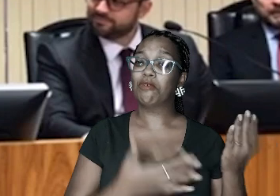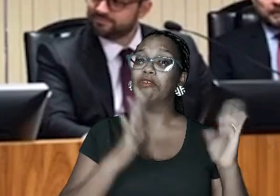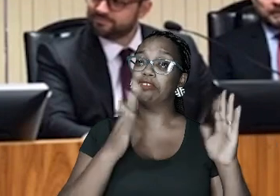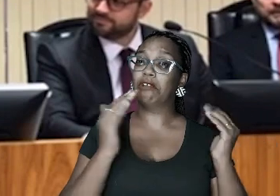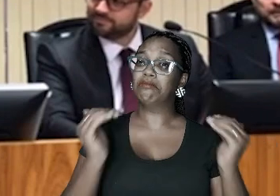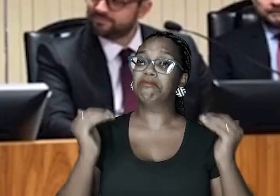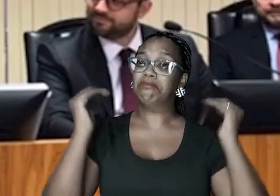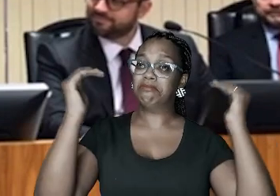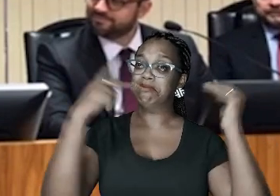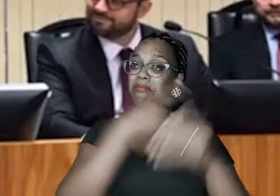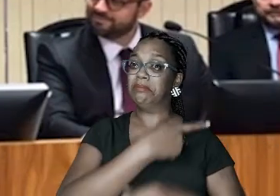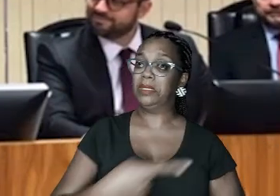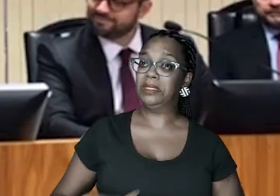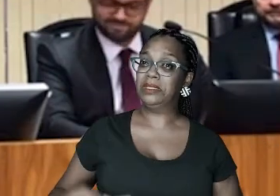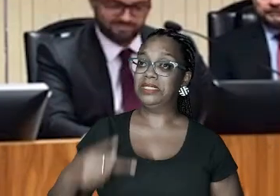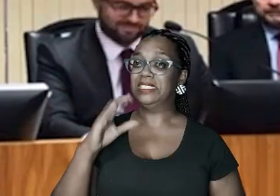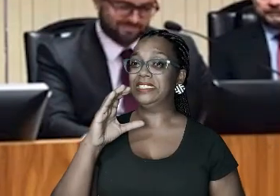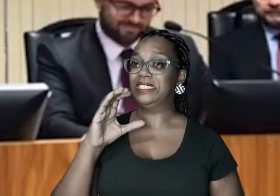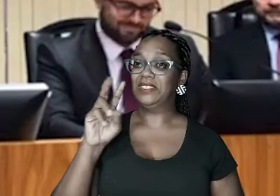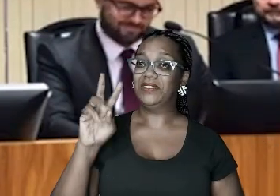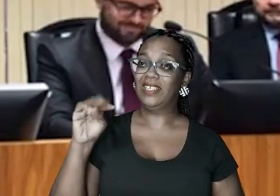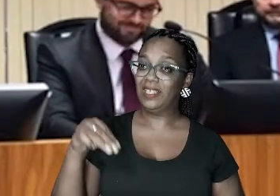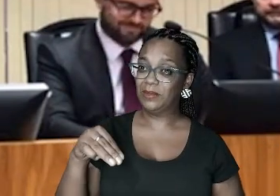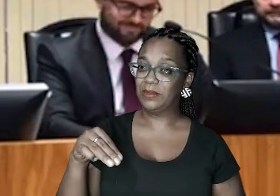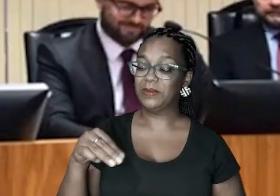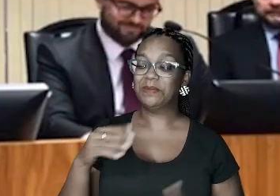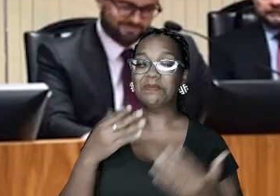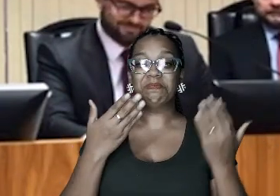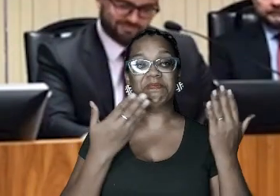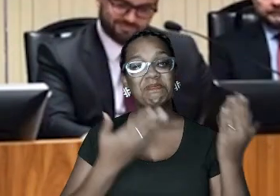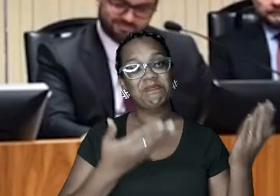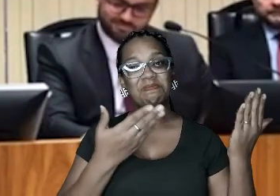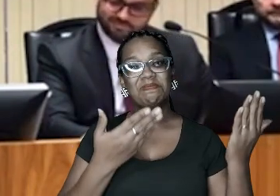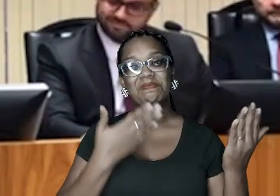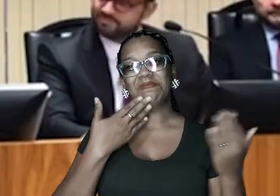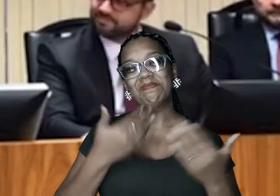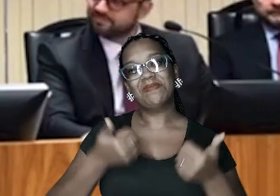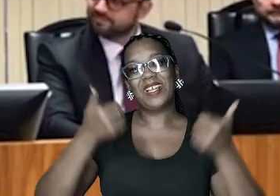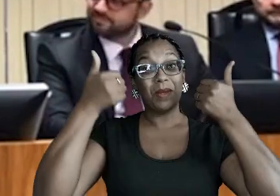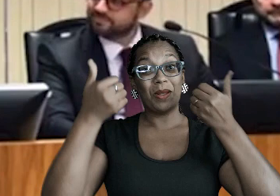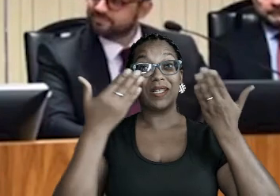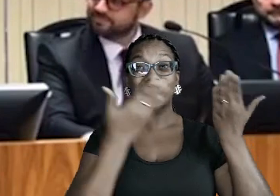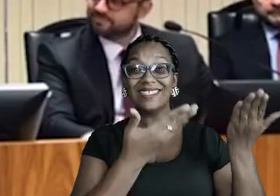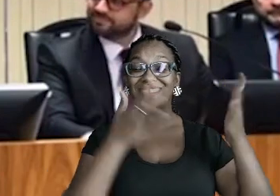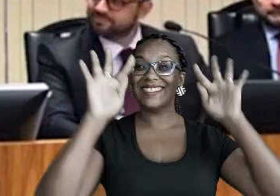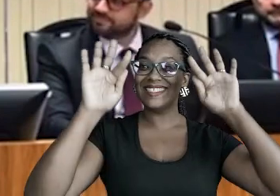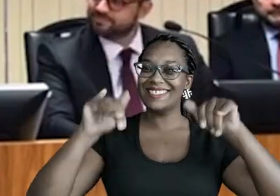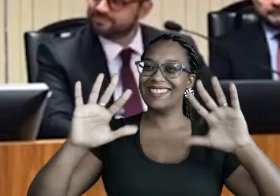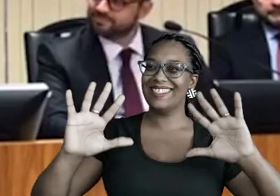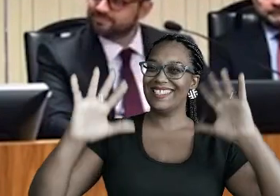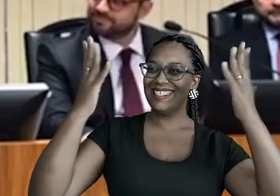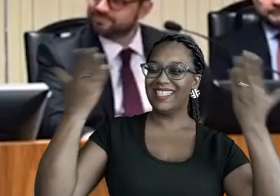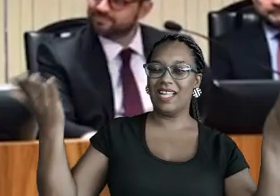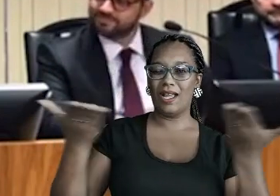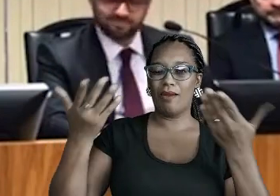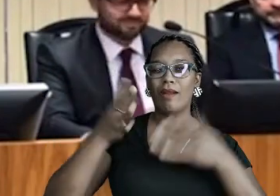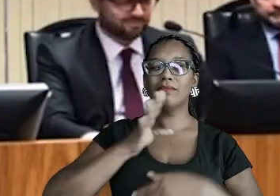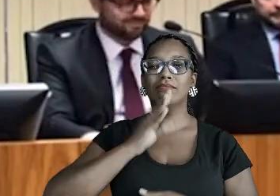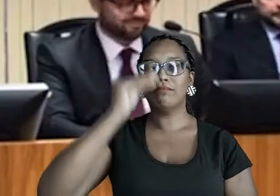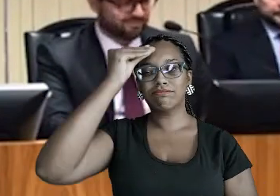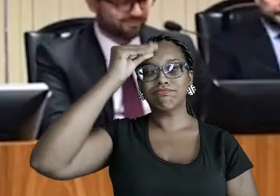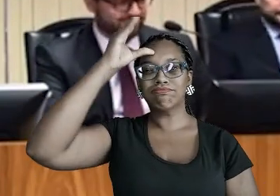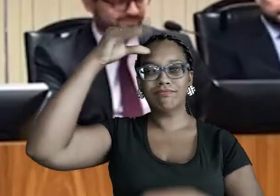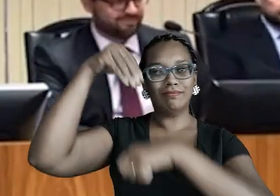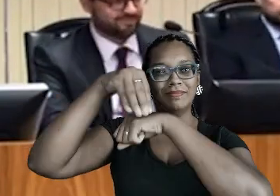presidente da cvm e nada melhor ninguém melhor que ele para encerrar esse evento trazendo aqui o seu conhecimento